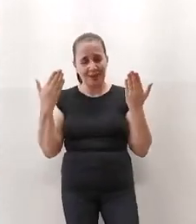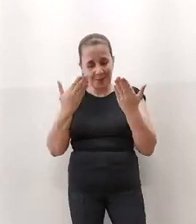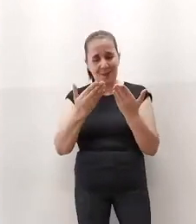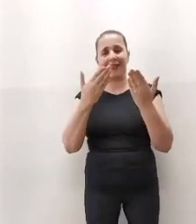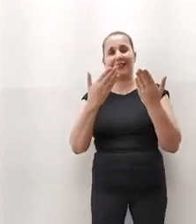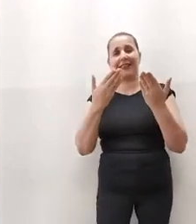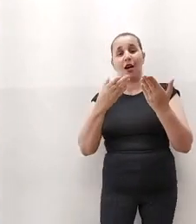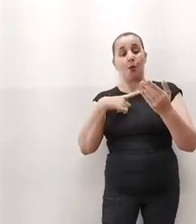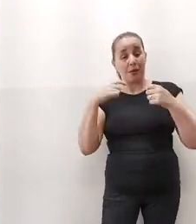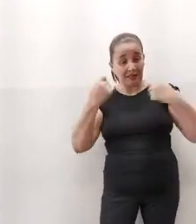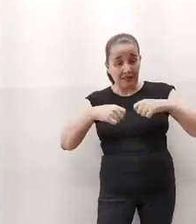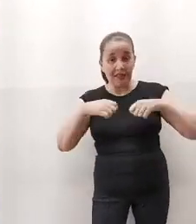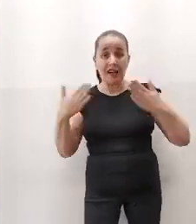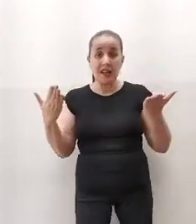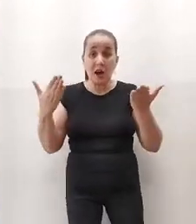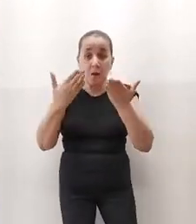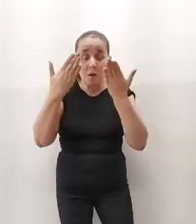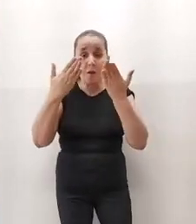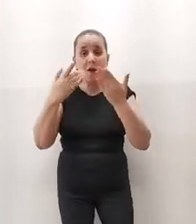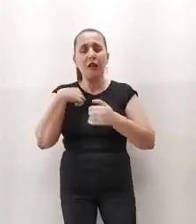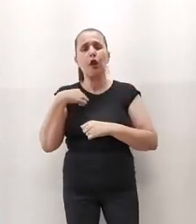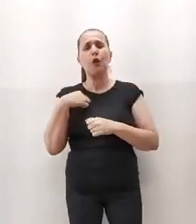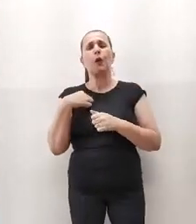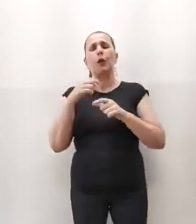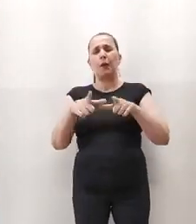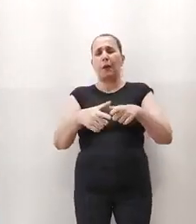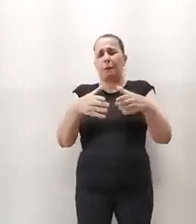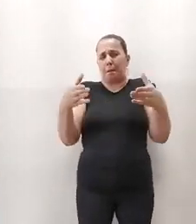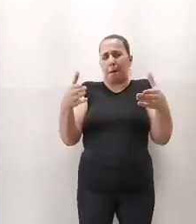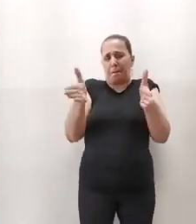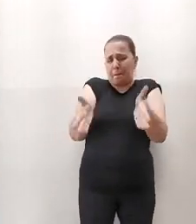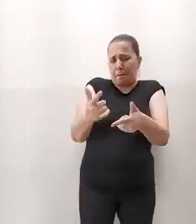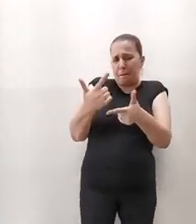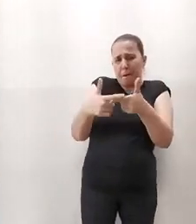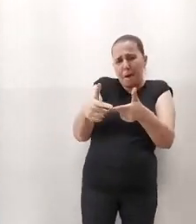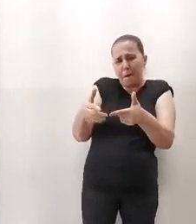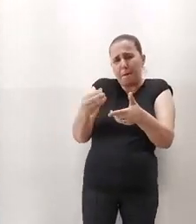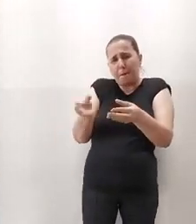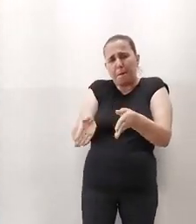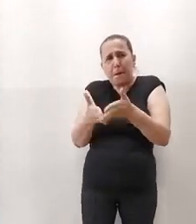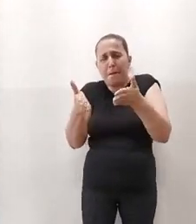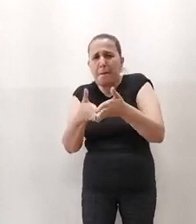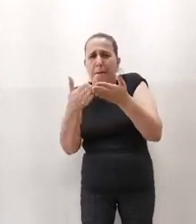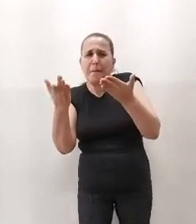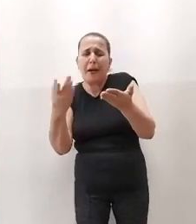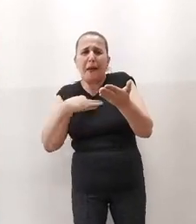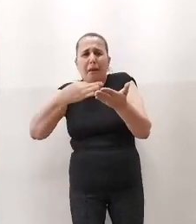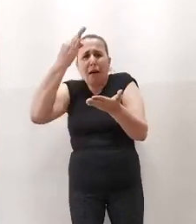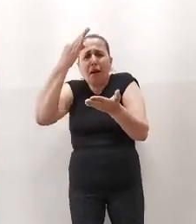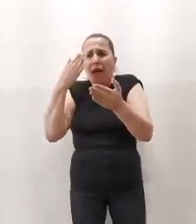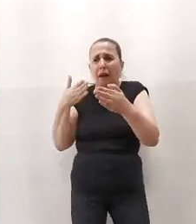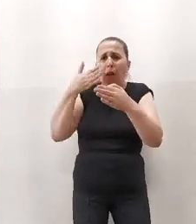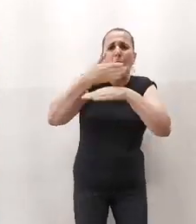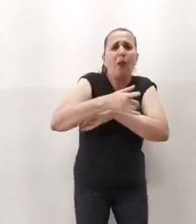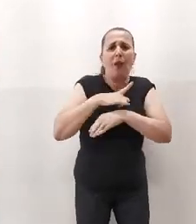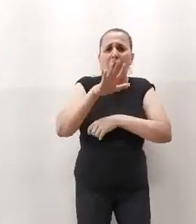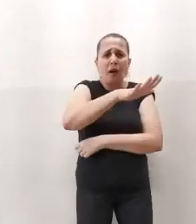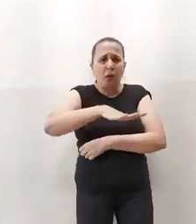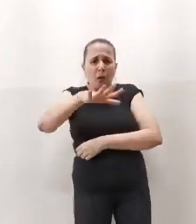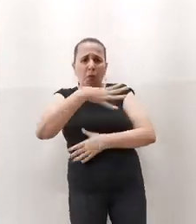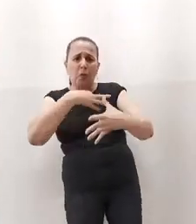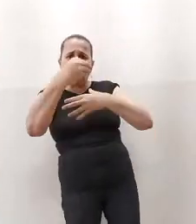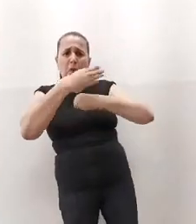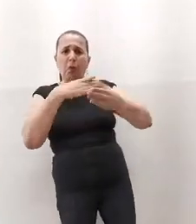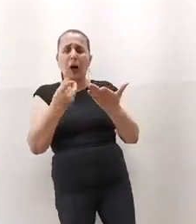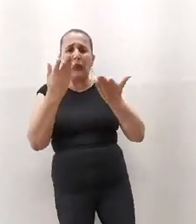necessidade nesses dias. Essa grande pobreza espiritual que invadiu nossa geração e